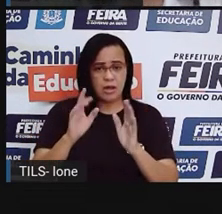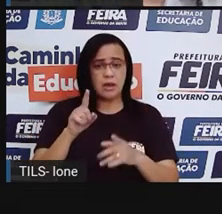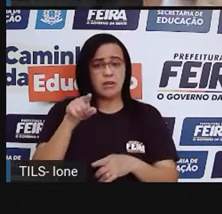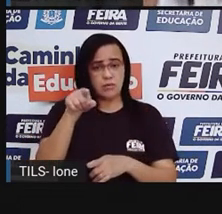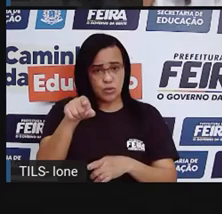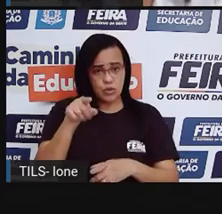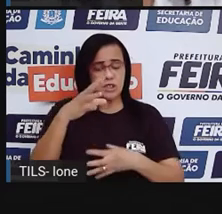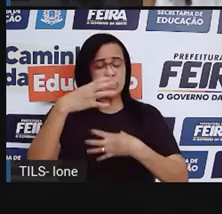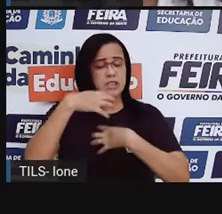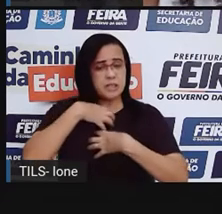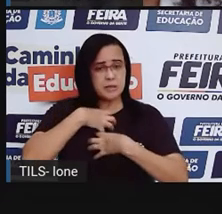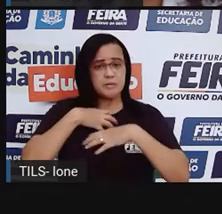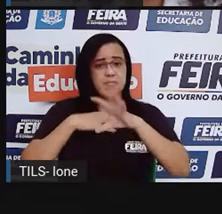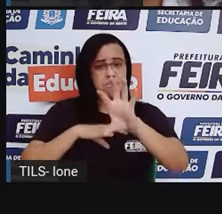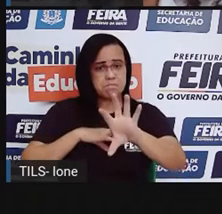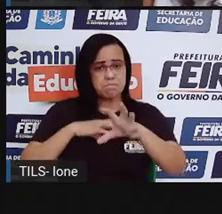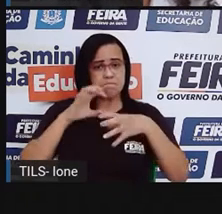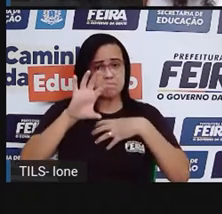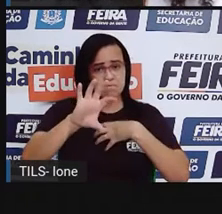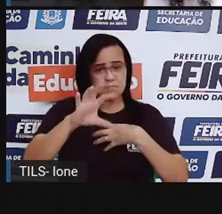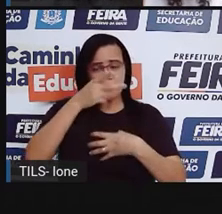pessoa, em alguma situação?